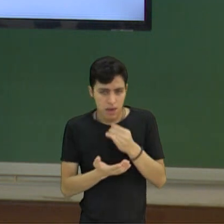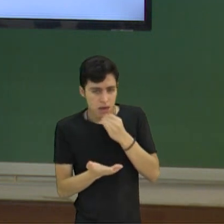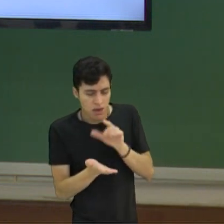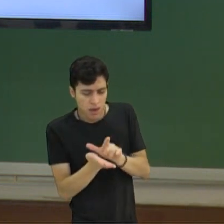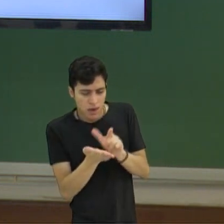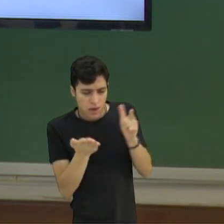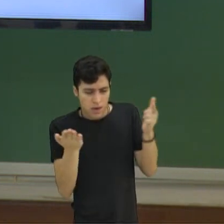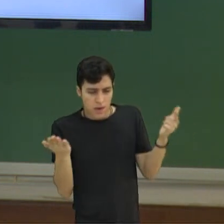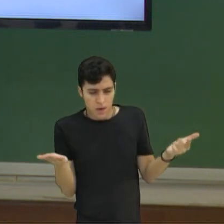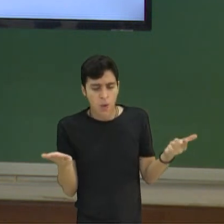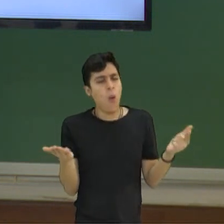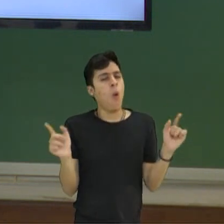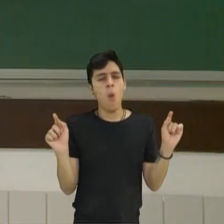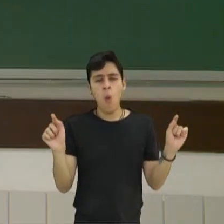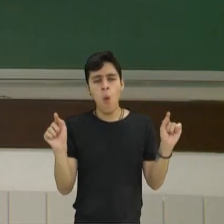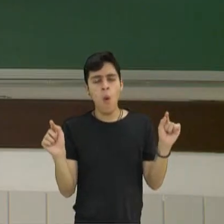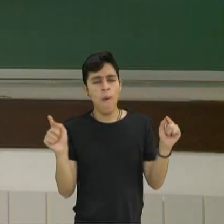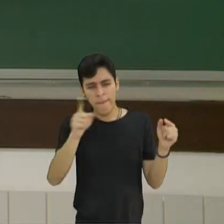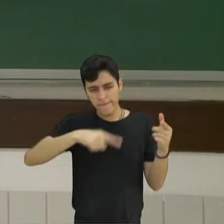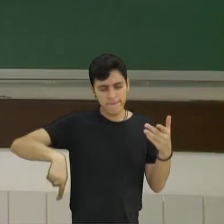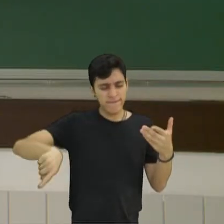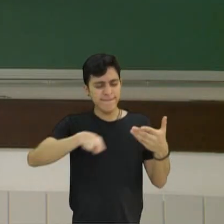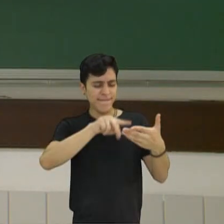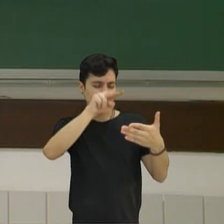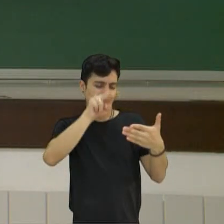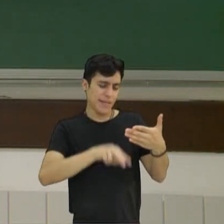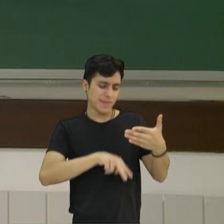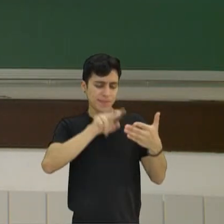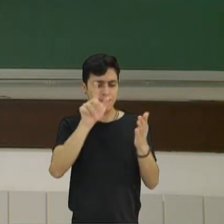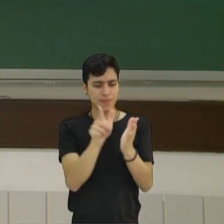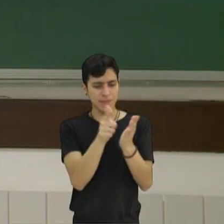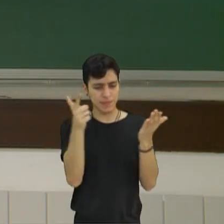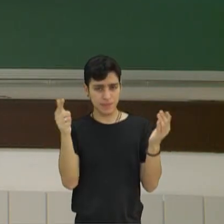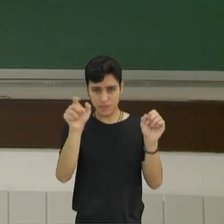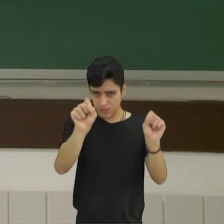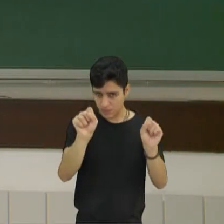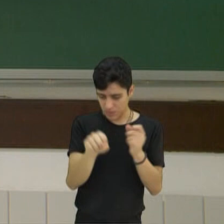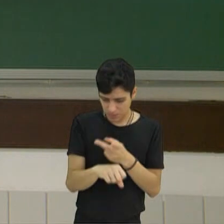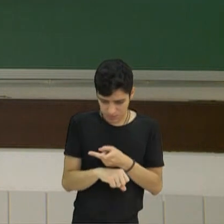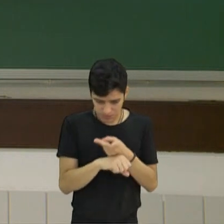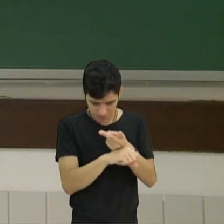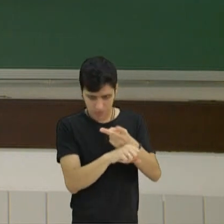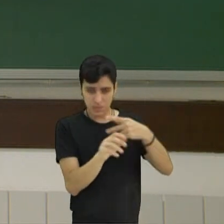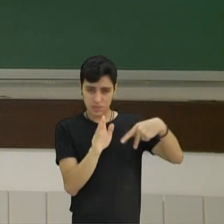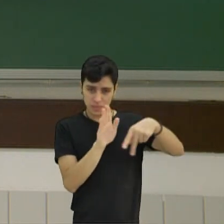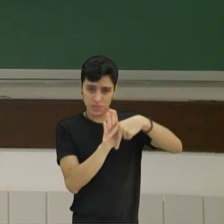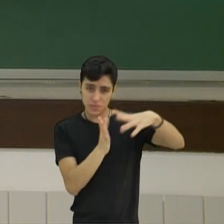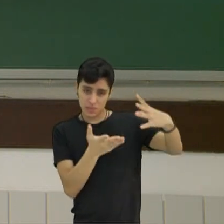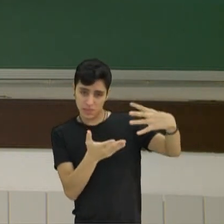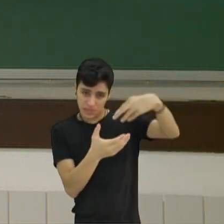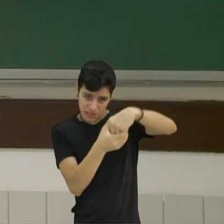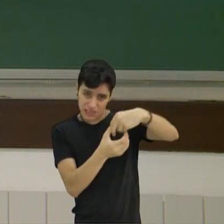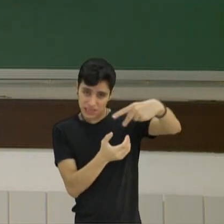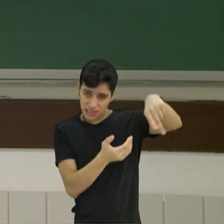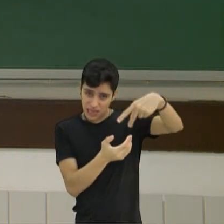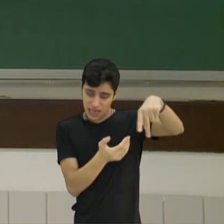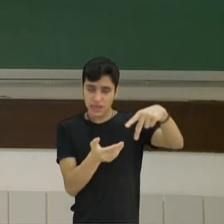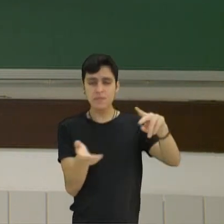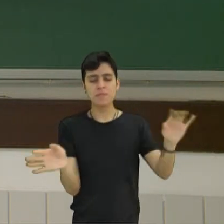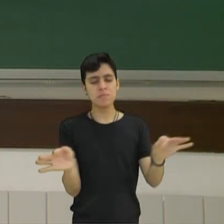impresso, realizando a leitura desse texto jornalístico, você pode procurar no próprio caderno, na própria